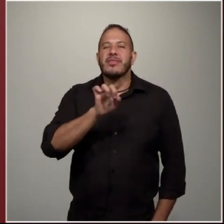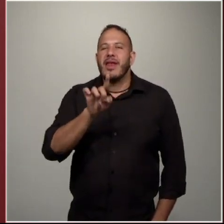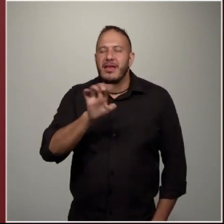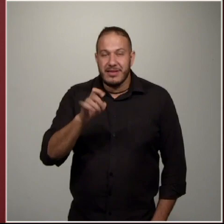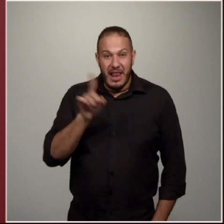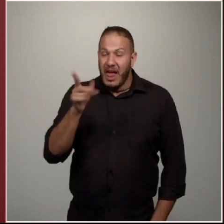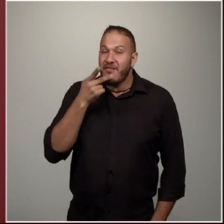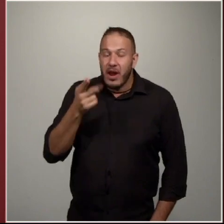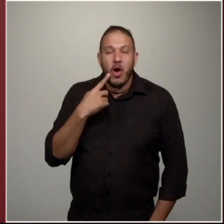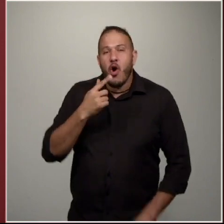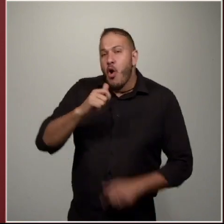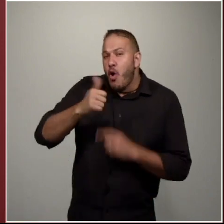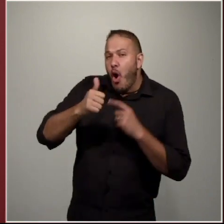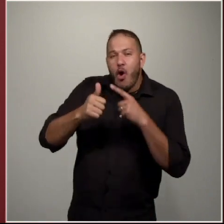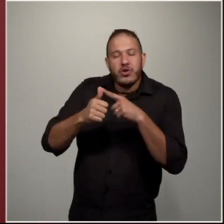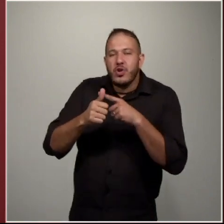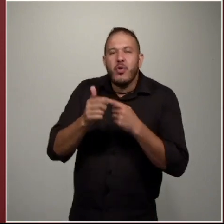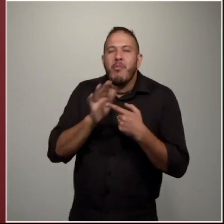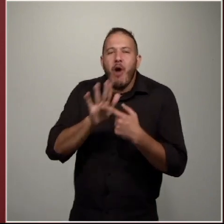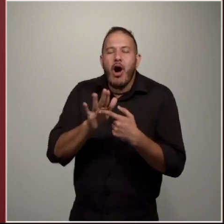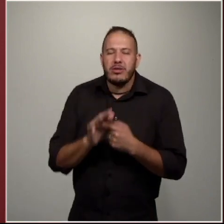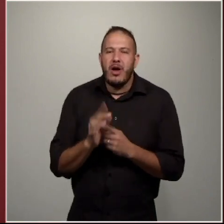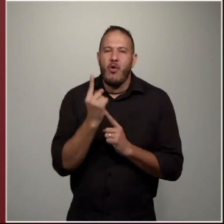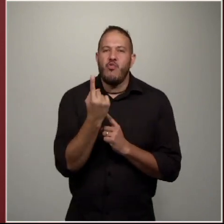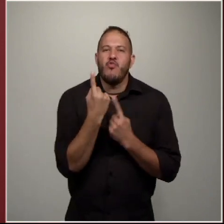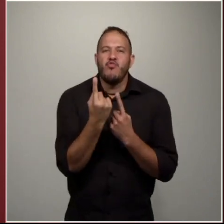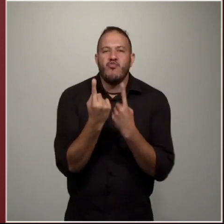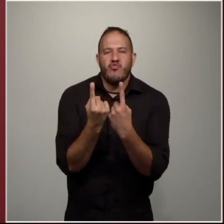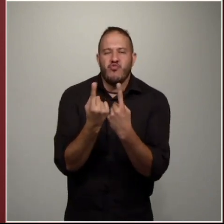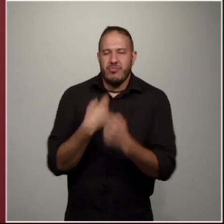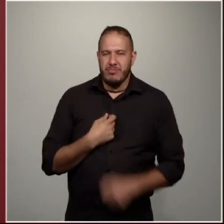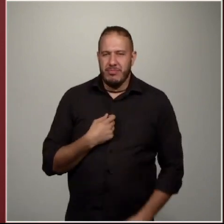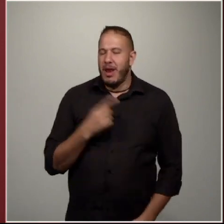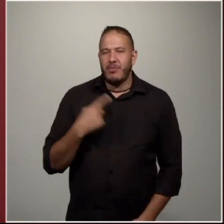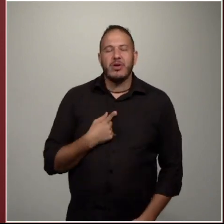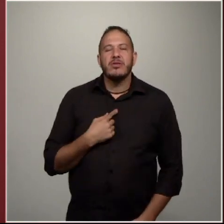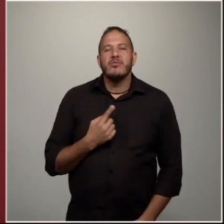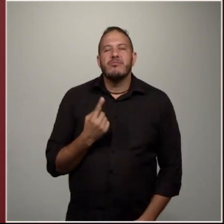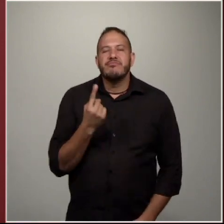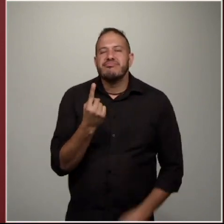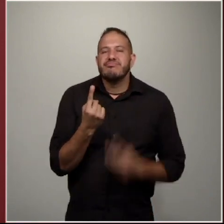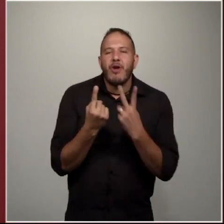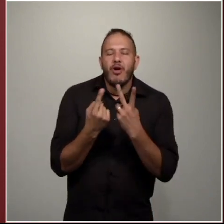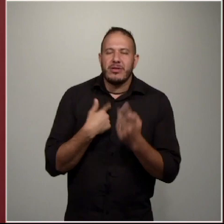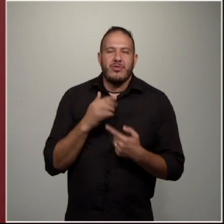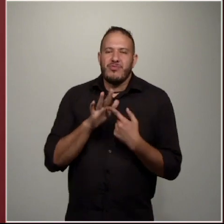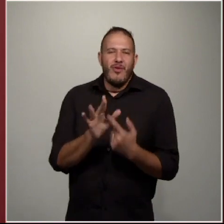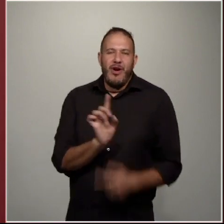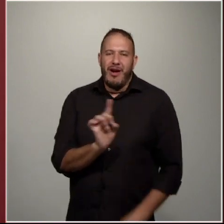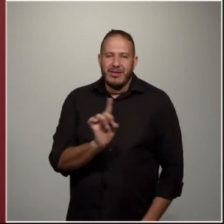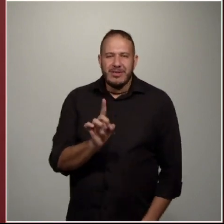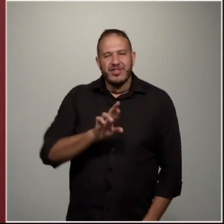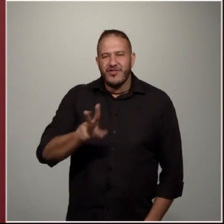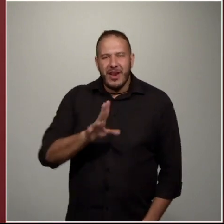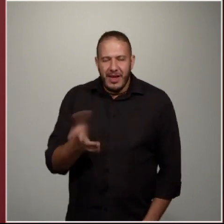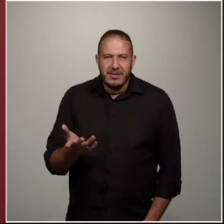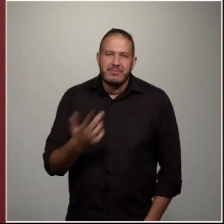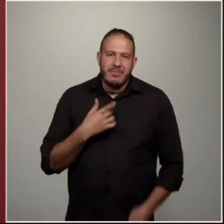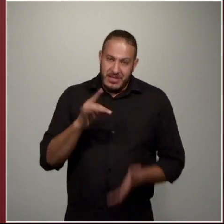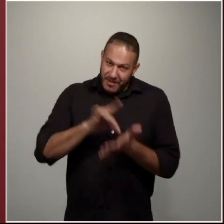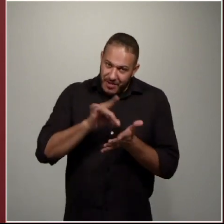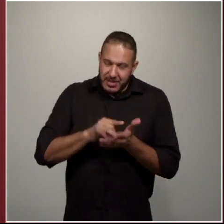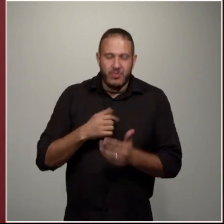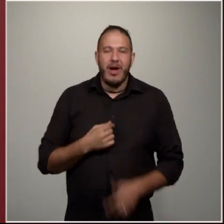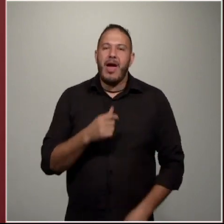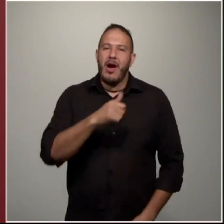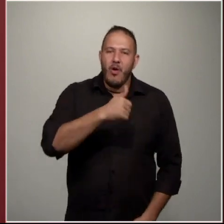monstro pra gente a estrutura 11 o 12 num mostra pra gente a estrutura 12 néel na verdade não